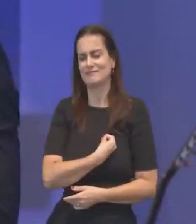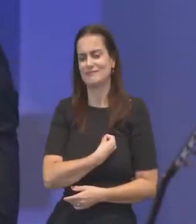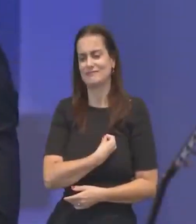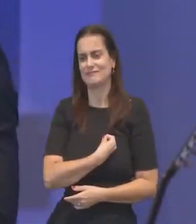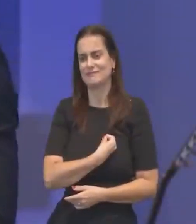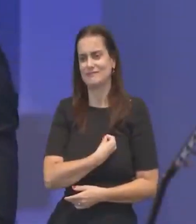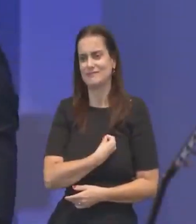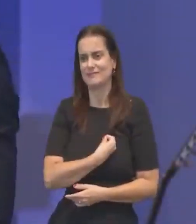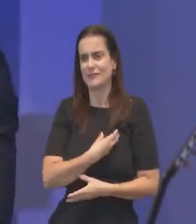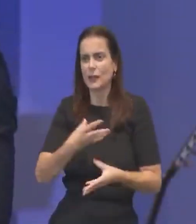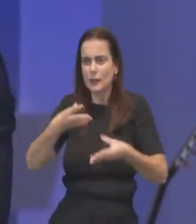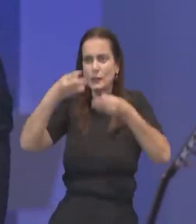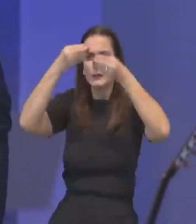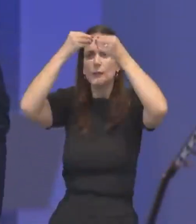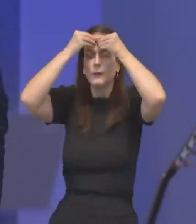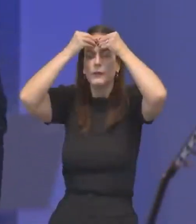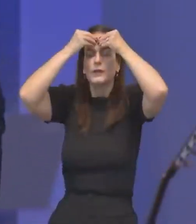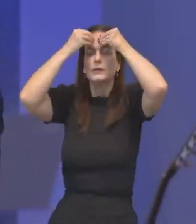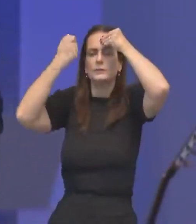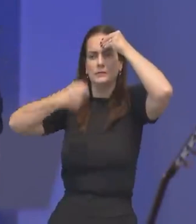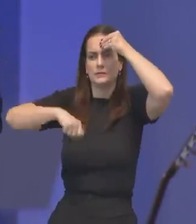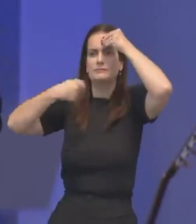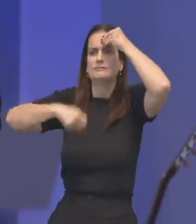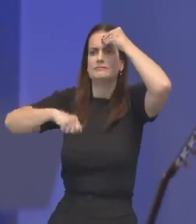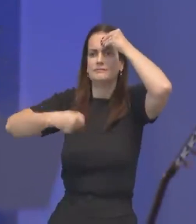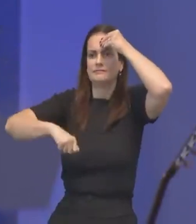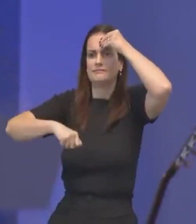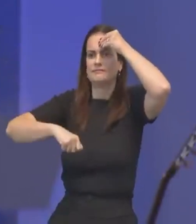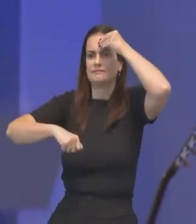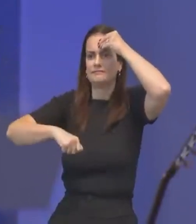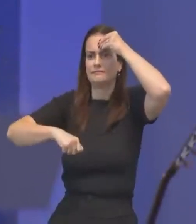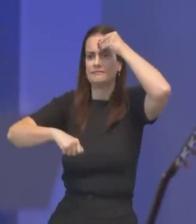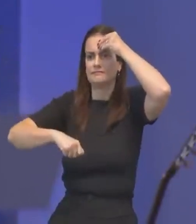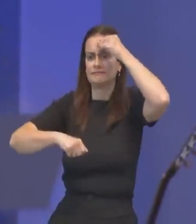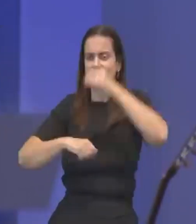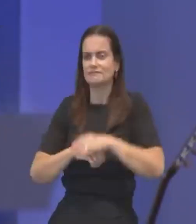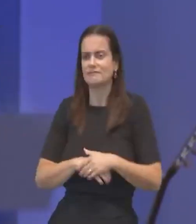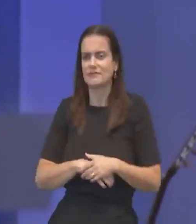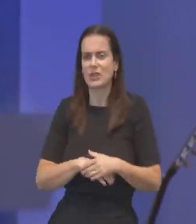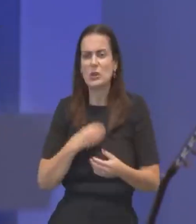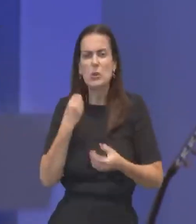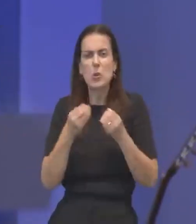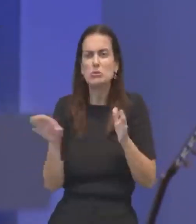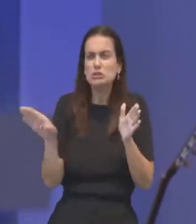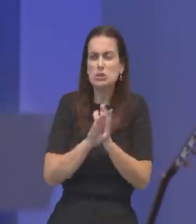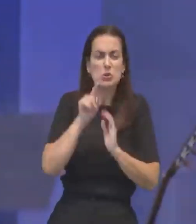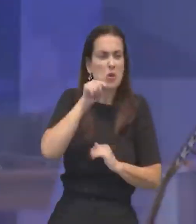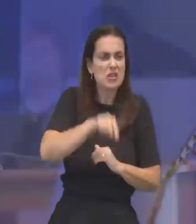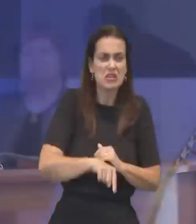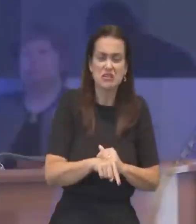Guarde essa palavra no seu coração. Não importa como você chegou a este lugar.